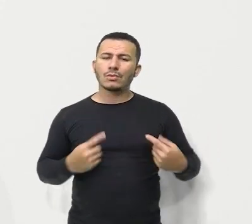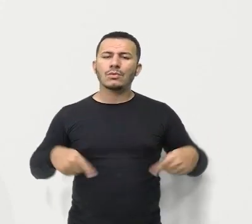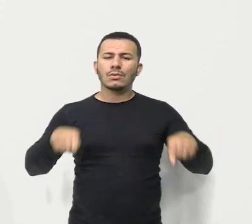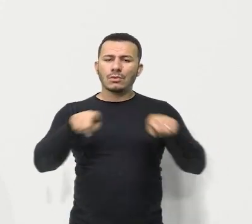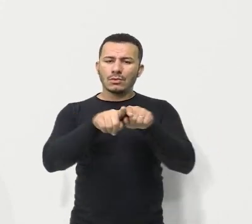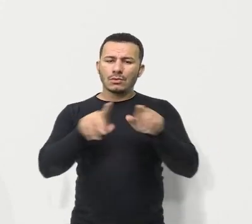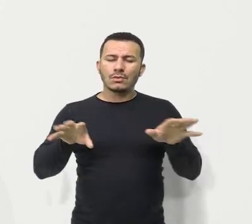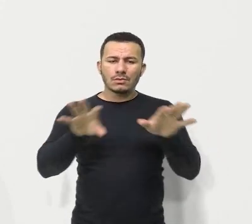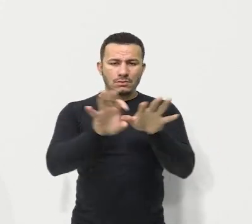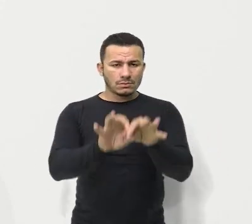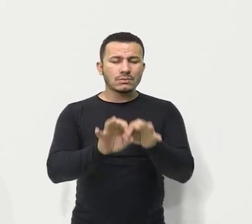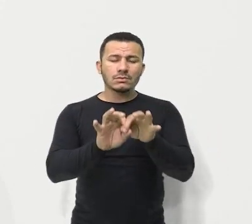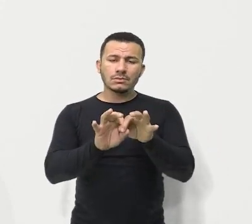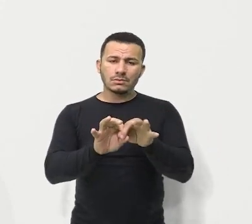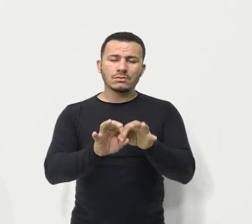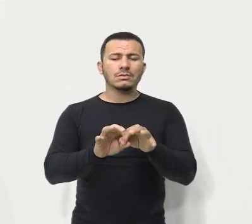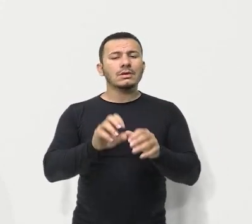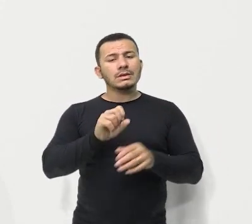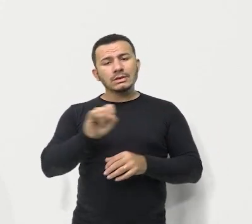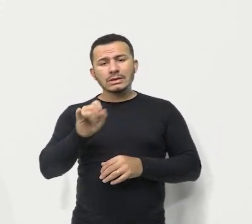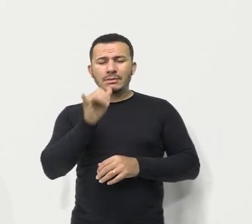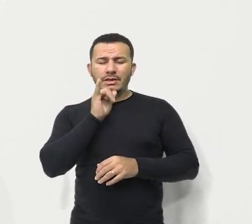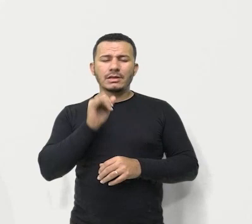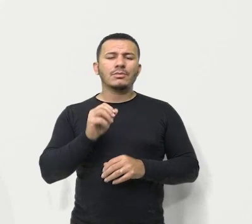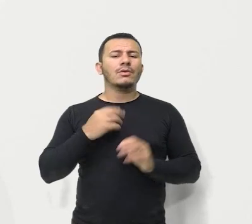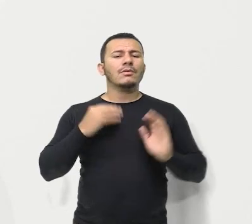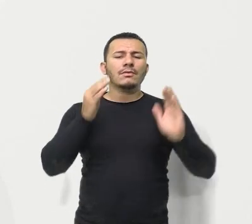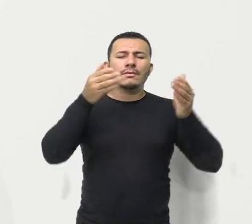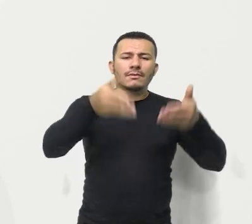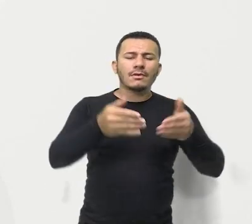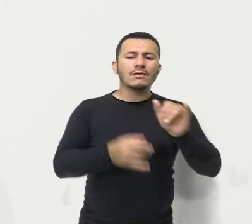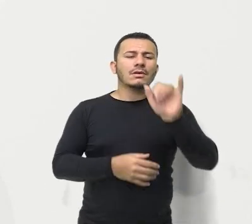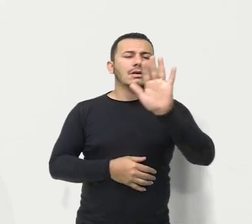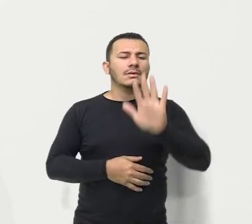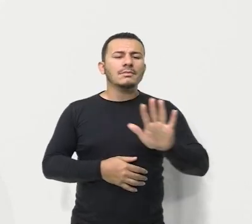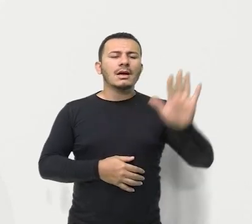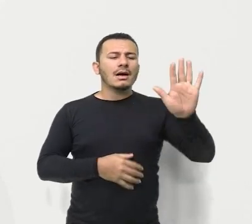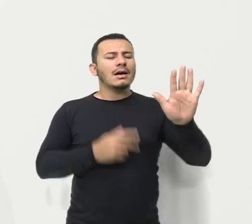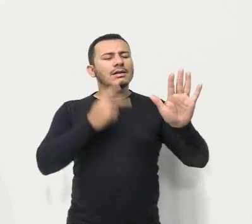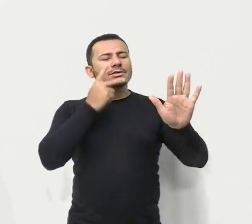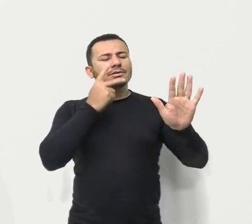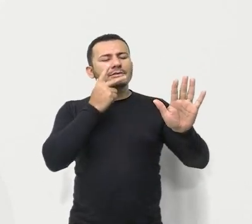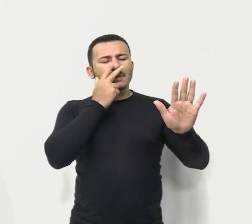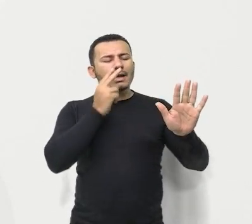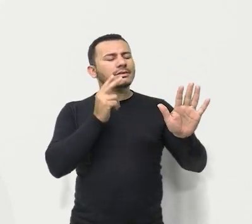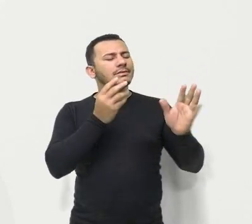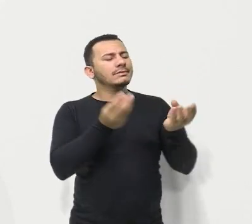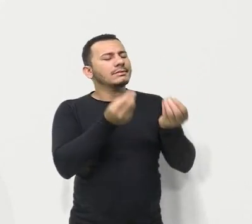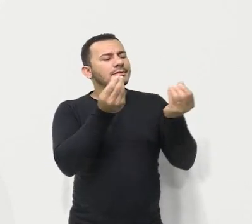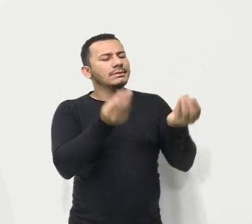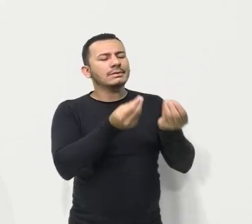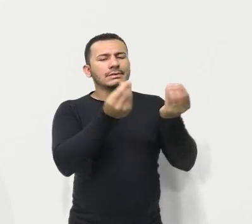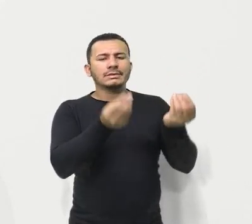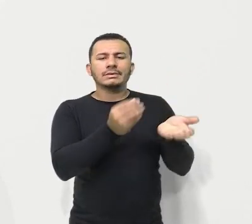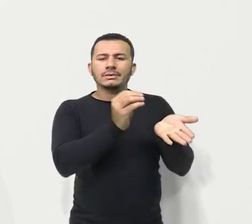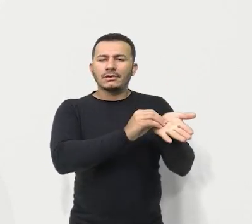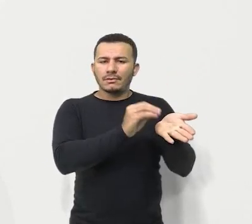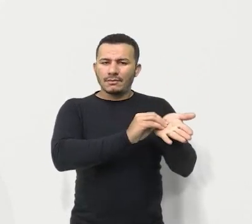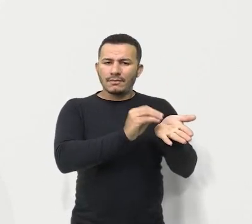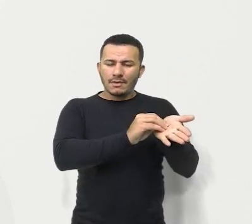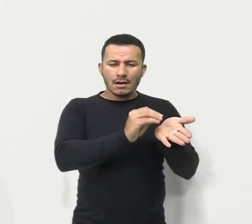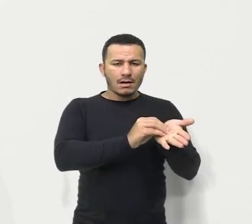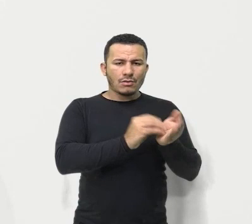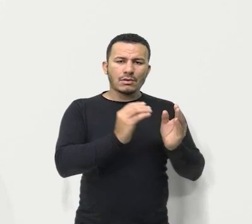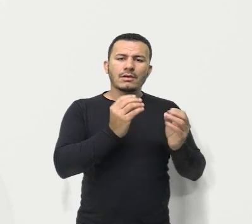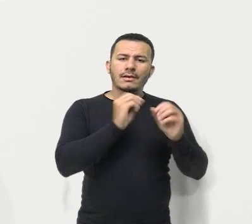maneira conjunta, não é? Porque se eu olho só as imagens ou só o texto escrito, parece que a gente não chega a uma